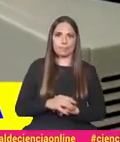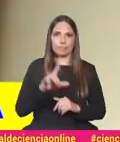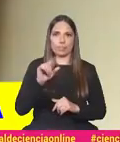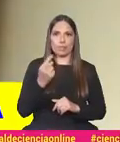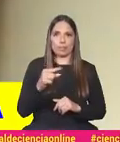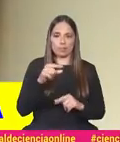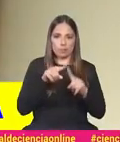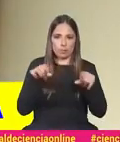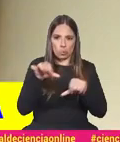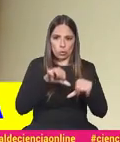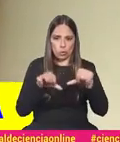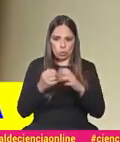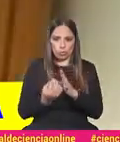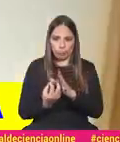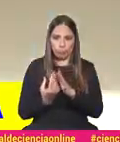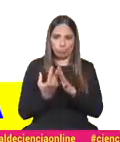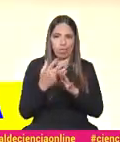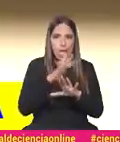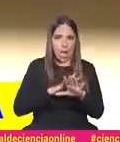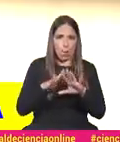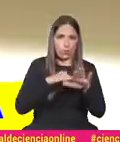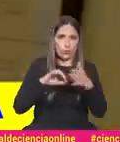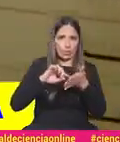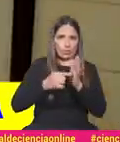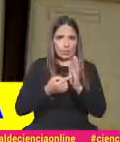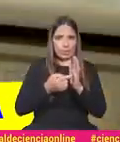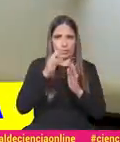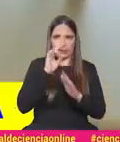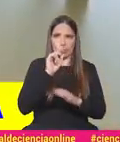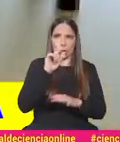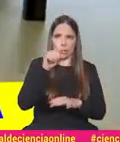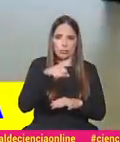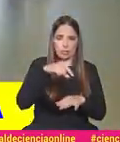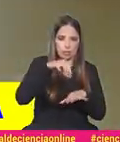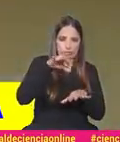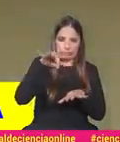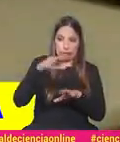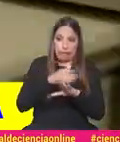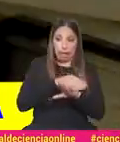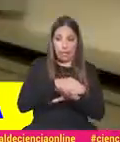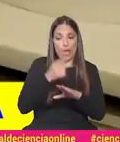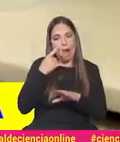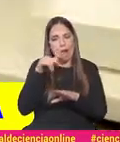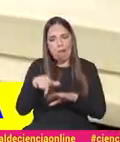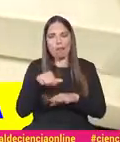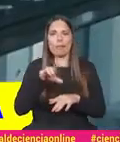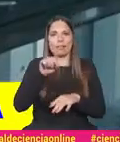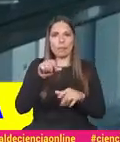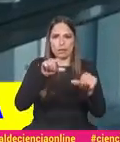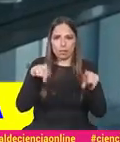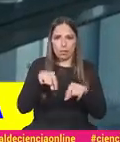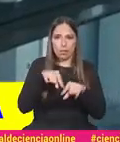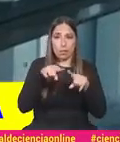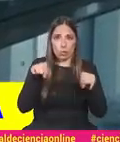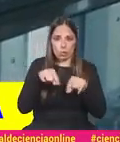Temos o laboratório de germinação, onde são feitos os testes de viabilidade das sementes selecionadas. E temos também o laboratório de